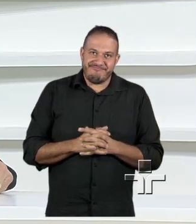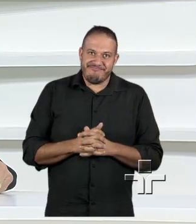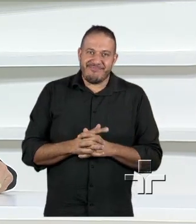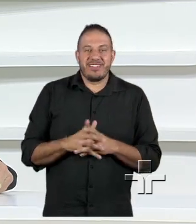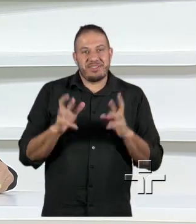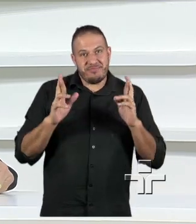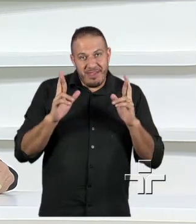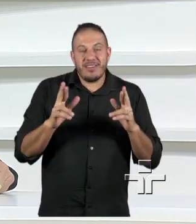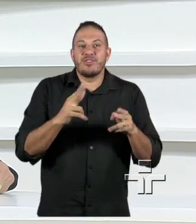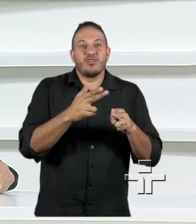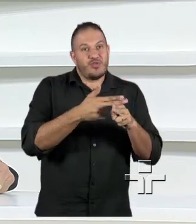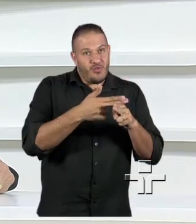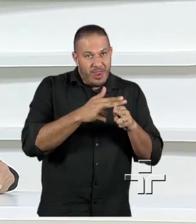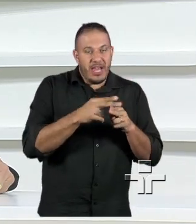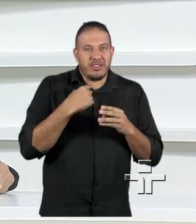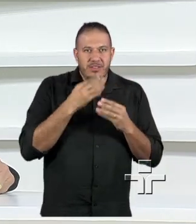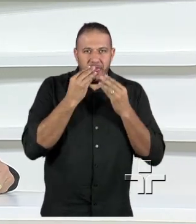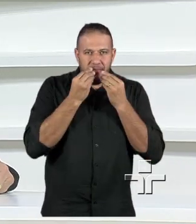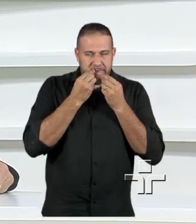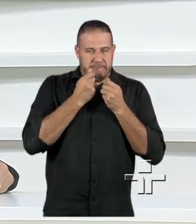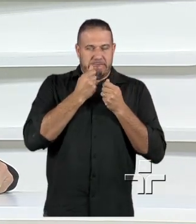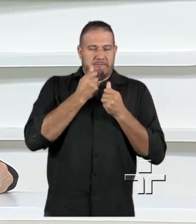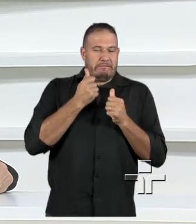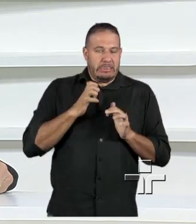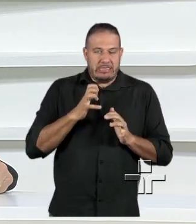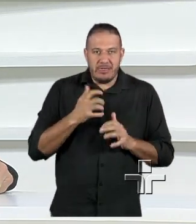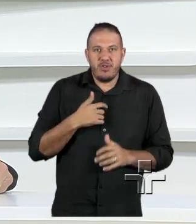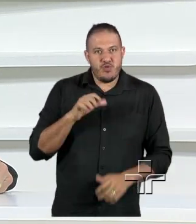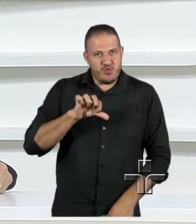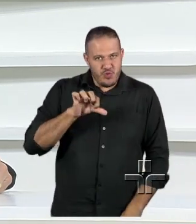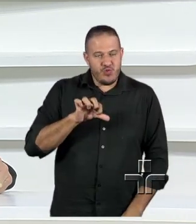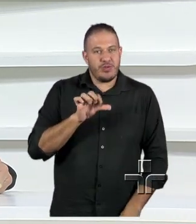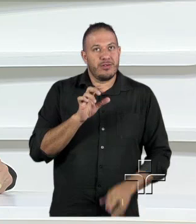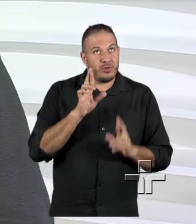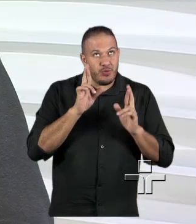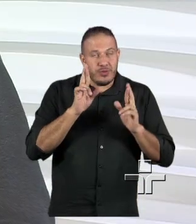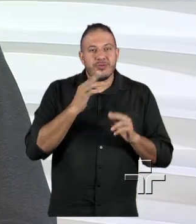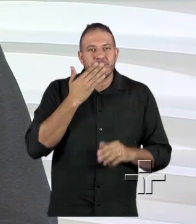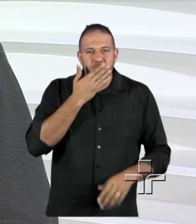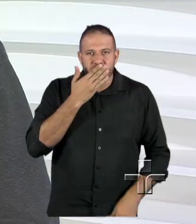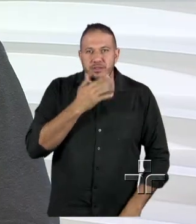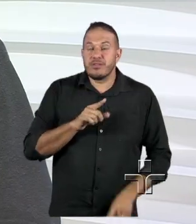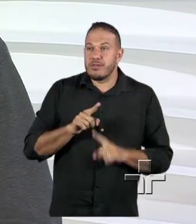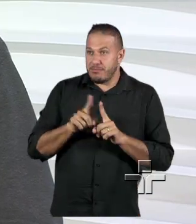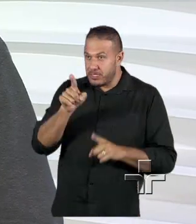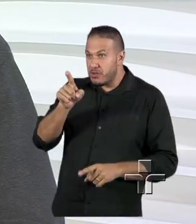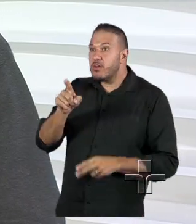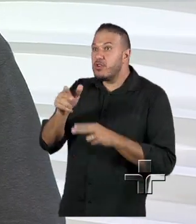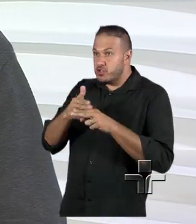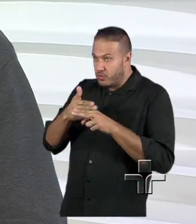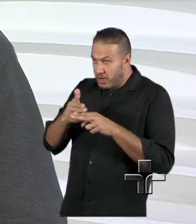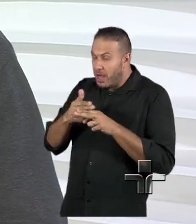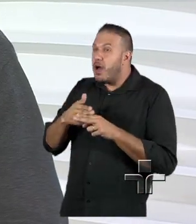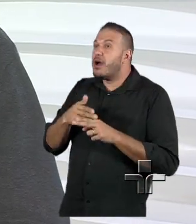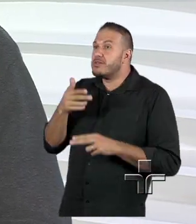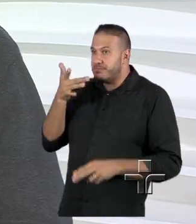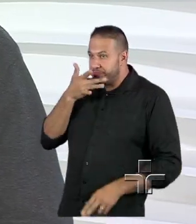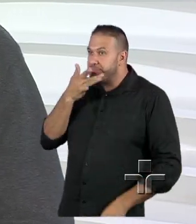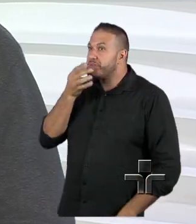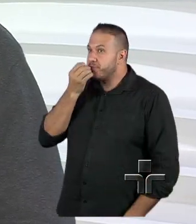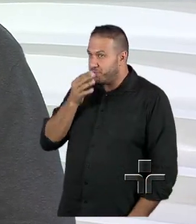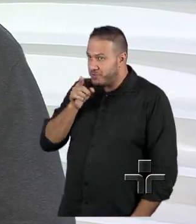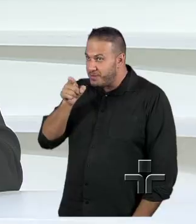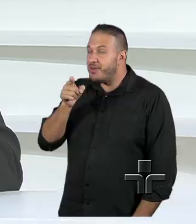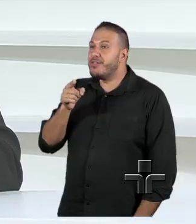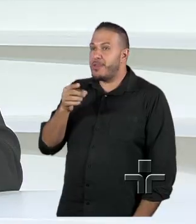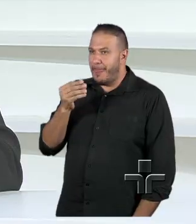os chocolates não sejam amargos, né, que eles sejam bem doces. Mas eles fazem muito bem para a saúde, chocolate com alto teor de cacau, by the way. Sim, eles têm